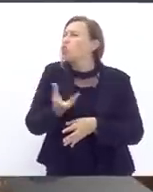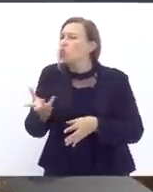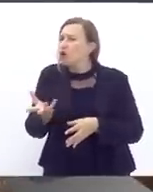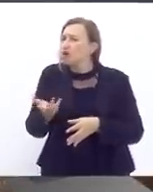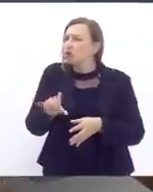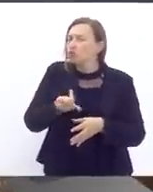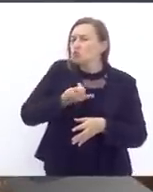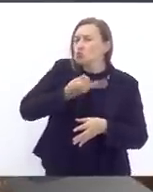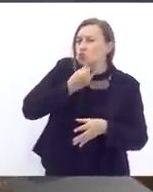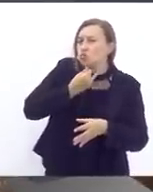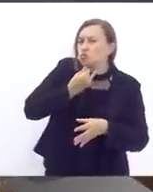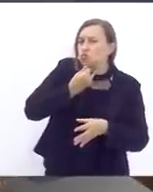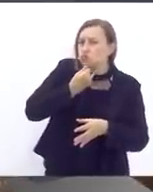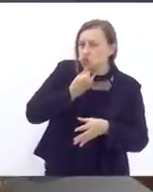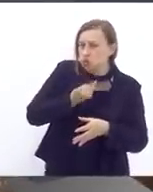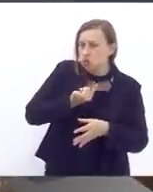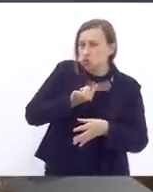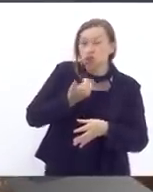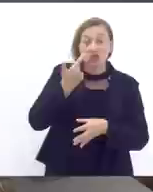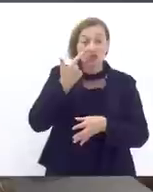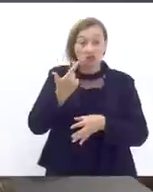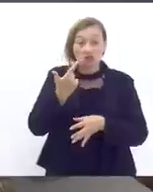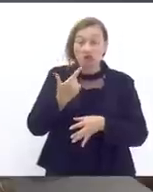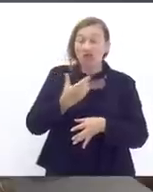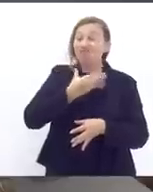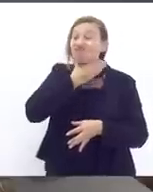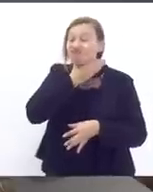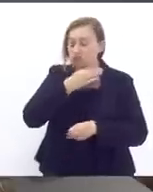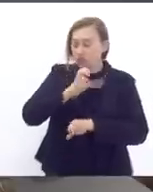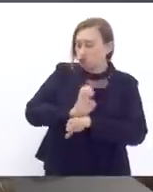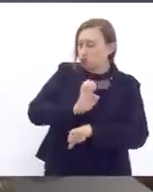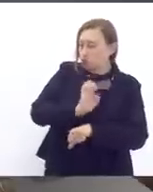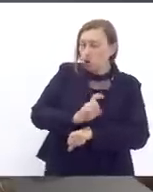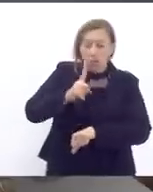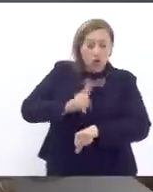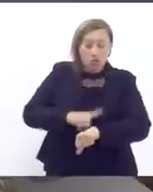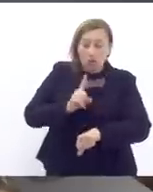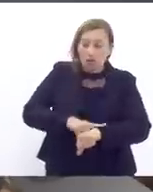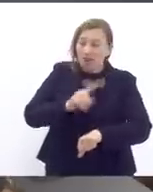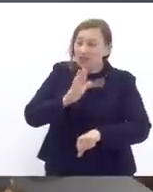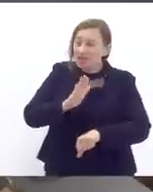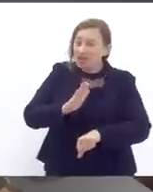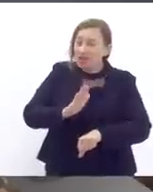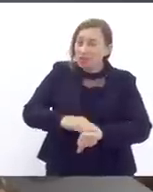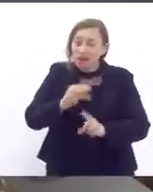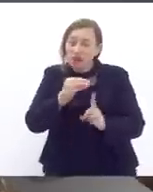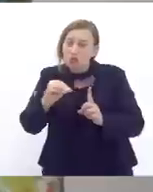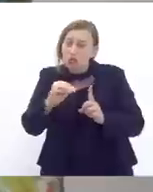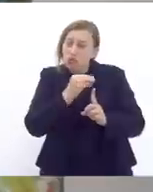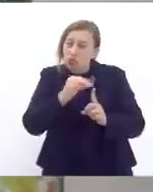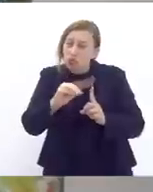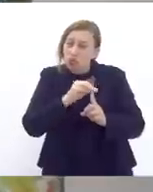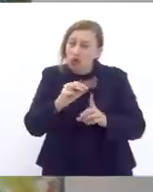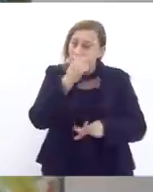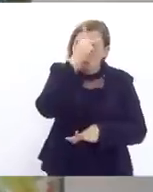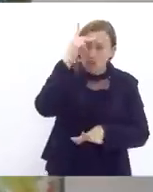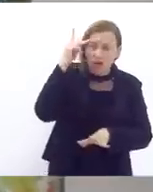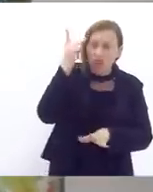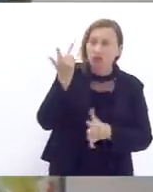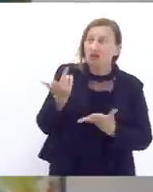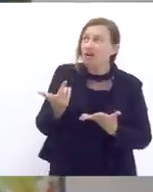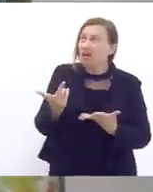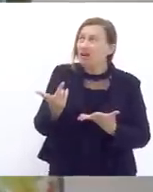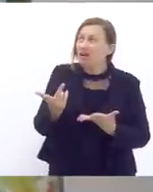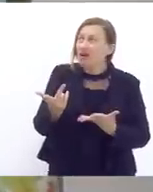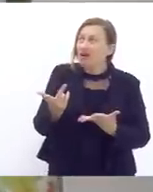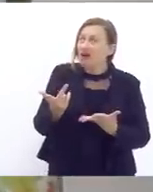danoso quando o Estado está passando por dificuldades que justo no momento de maior vulnerabilidade dessas pessoas elas